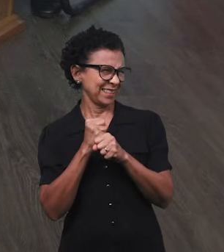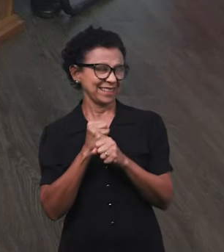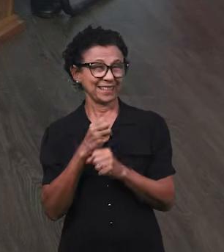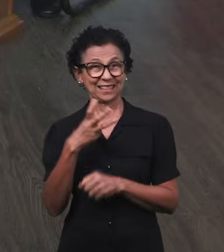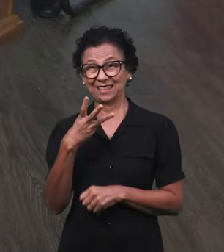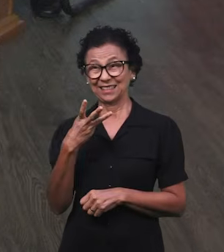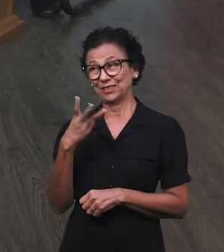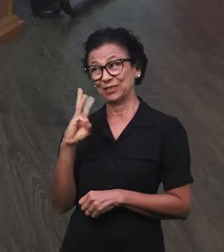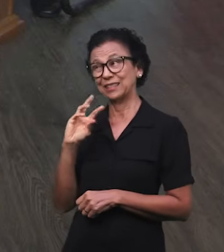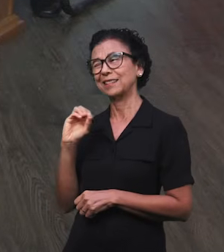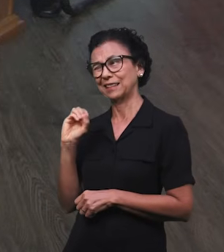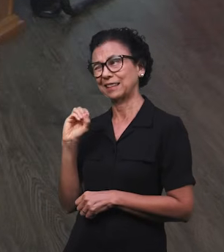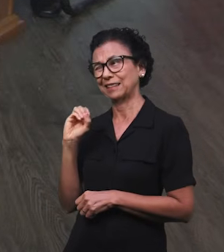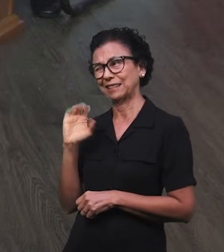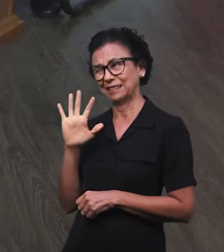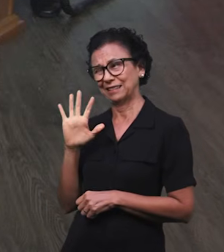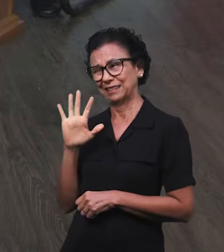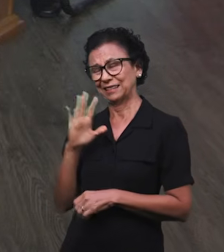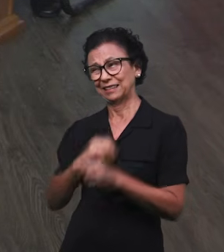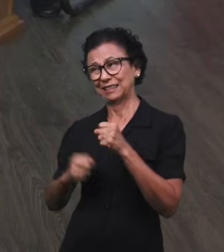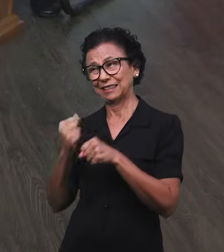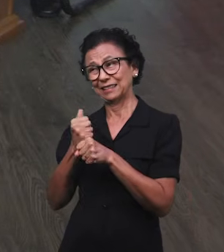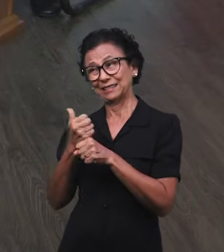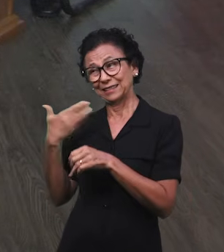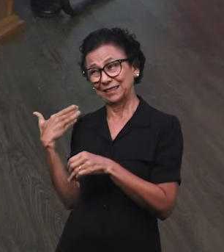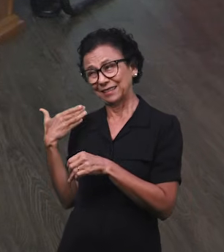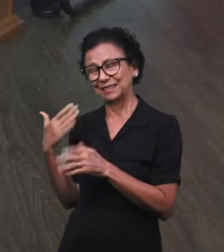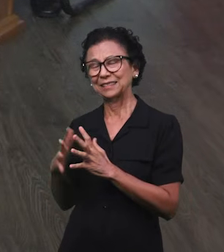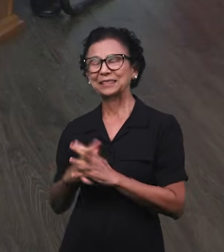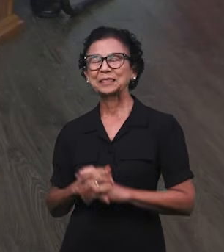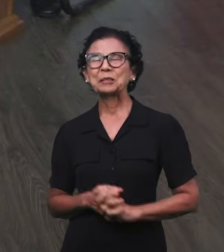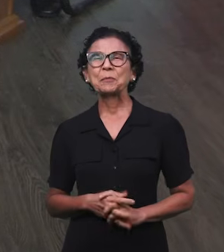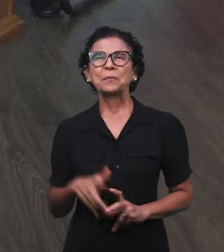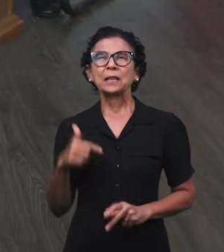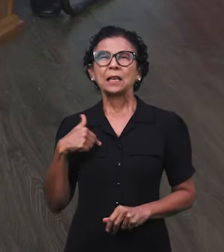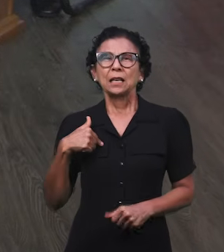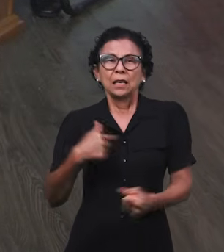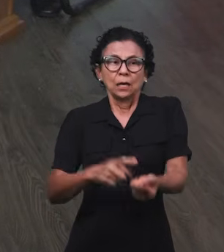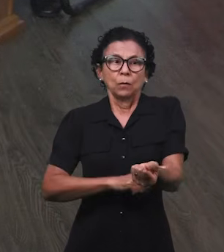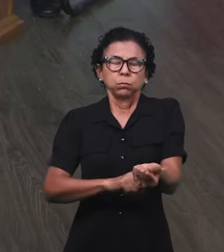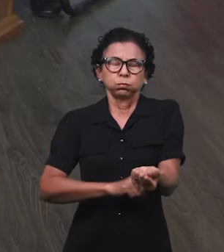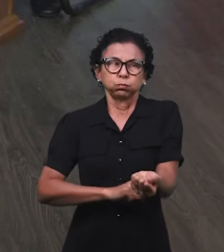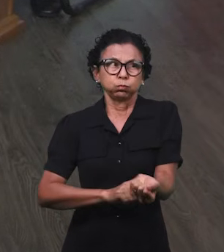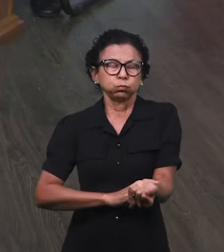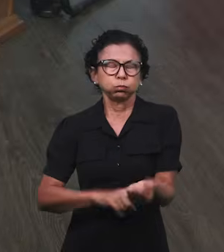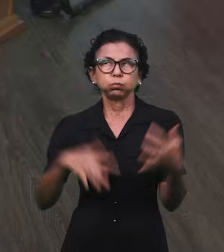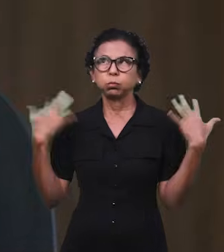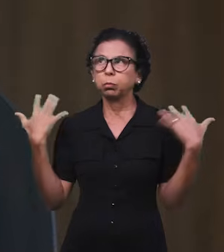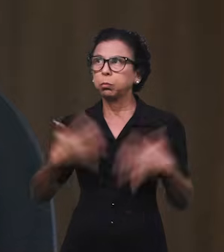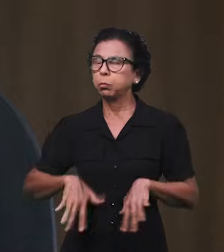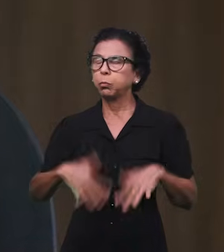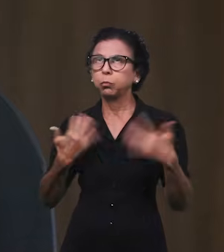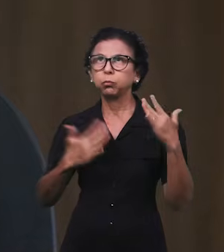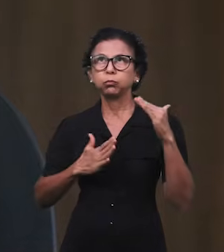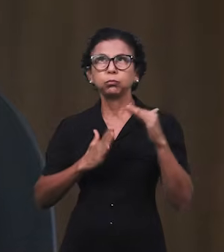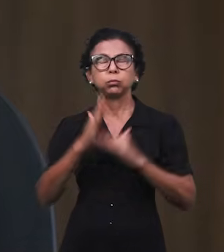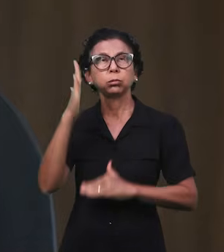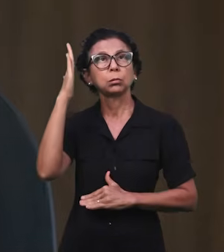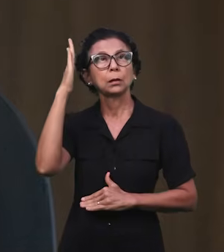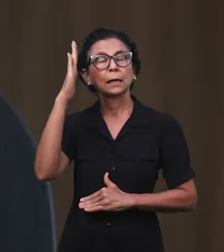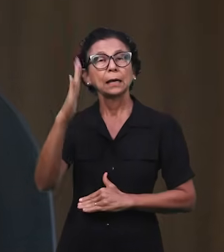frente, há exatamente 30 anos atrás, eu tive um estresse muito grande e